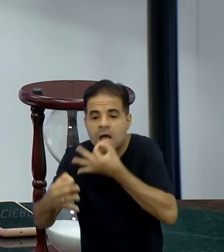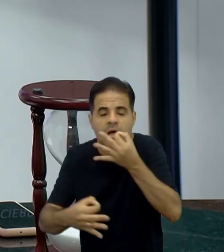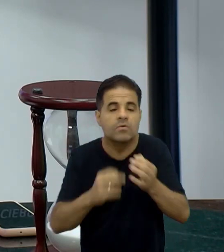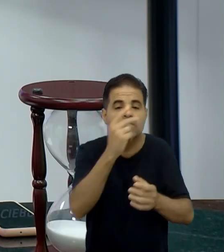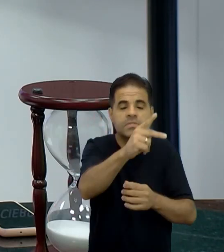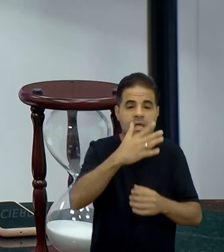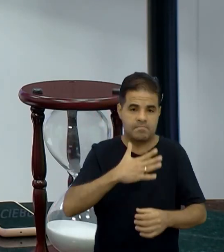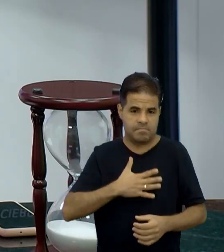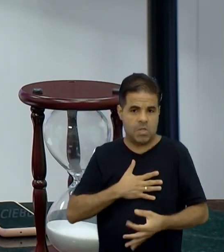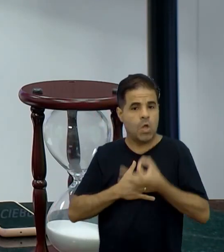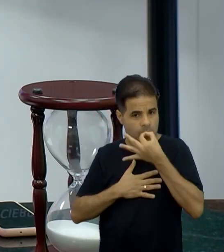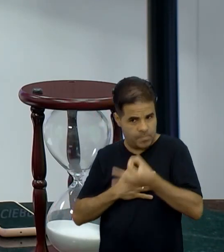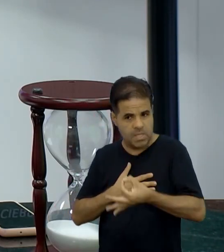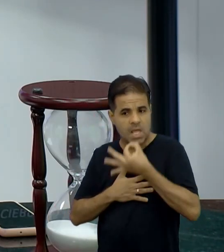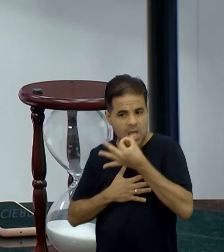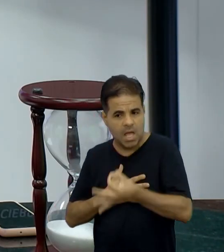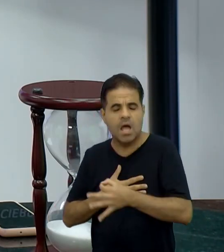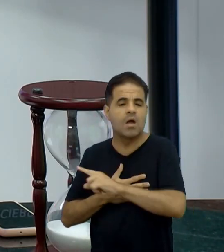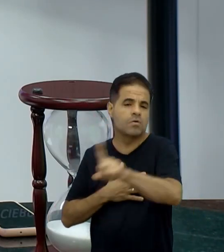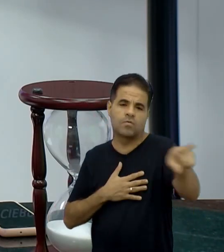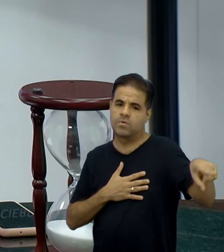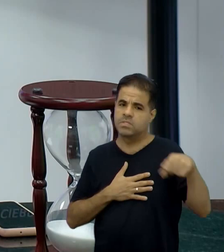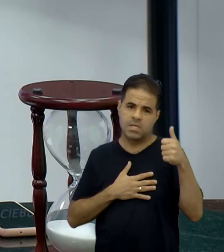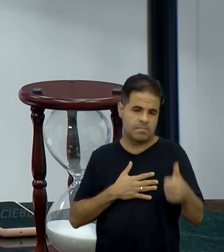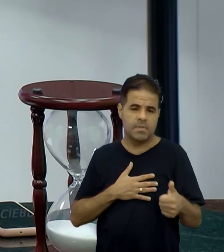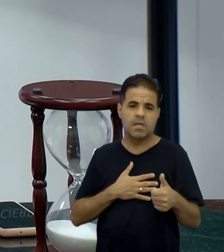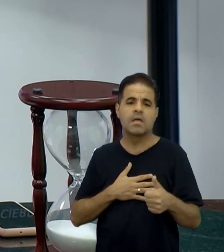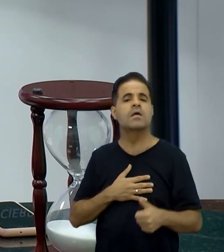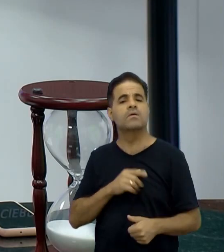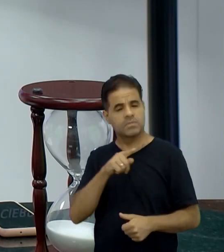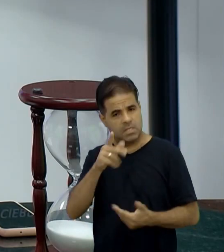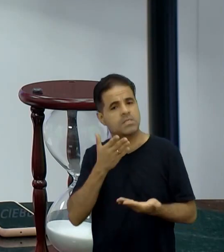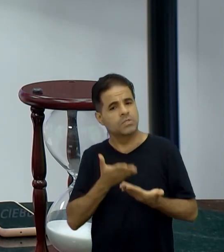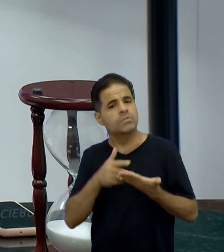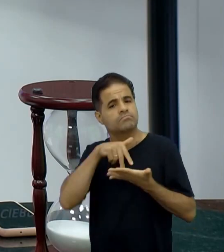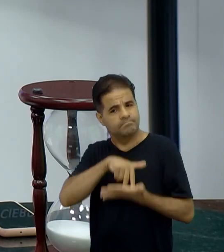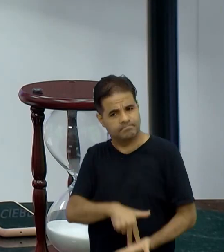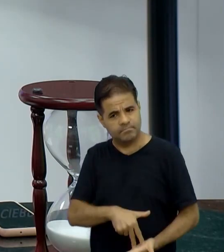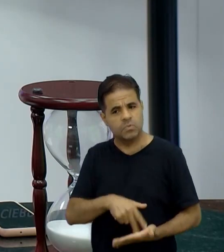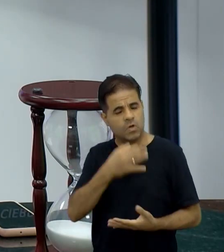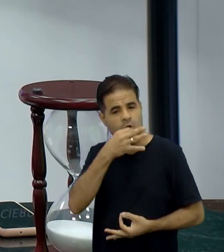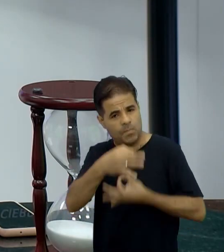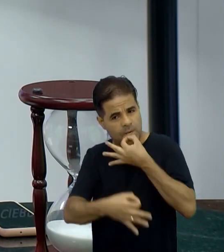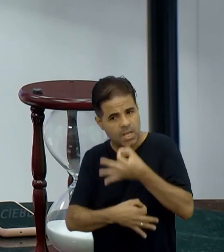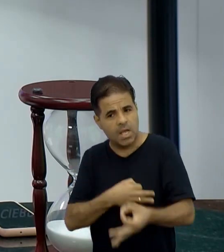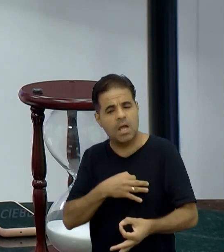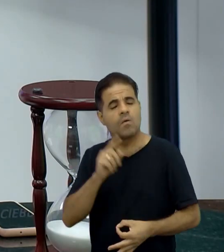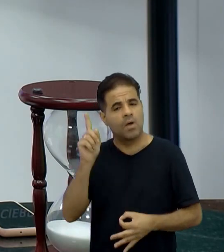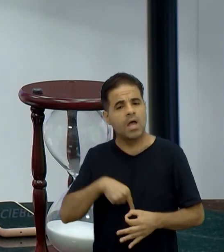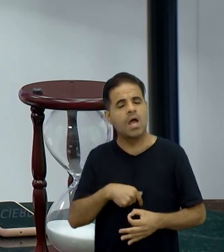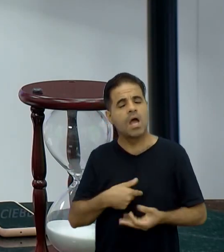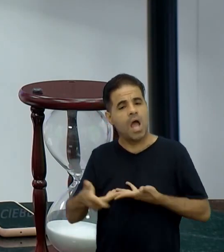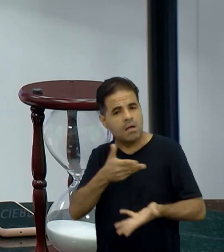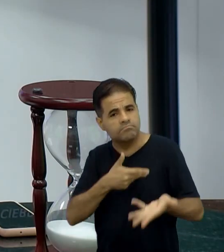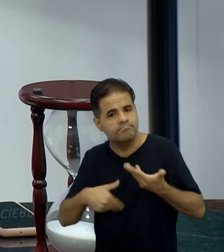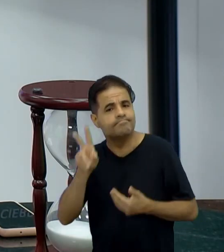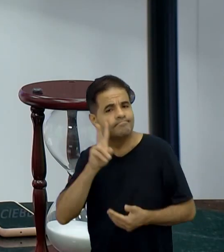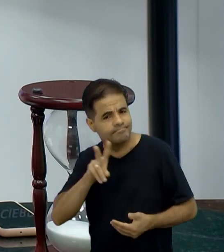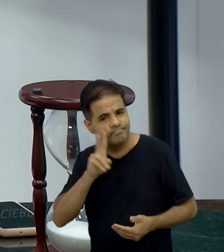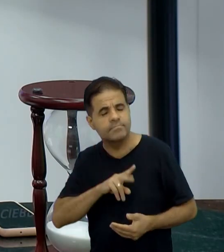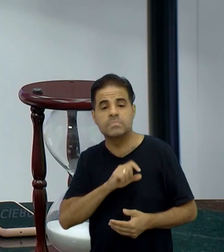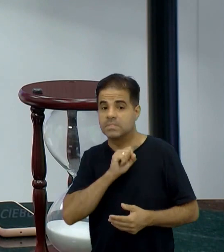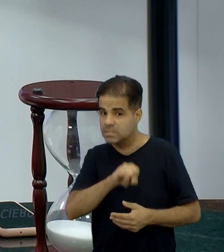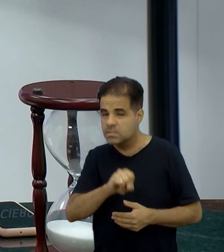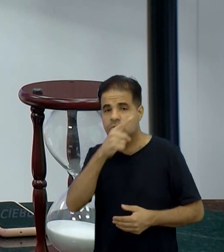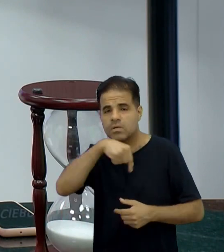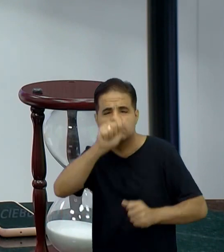falar a minha opinião, tá? E aí vocês, estudantes protagonistas, vão dizer a opinião de vocês. É uma reparação histórica. Então, se a